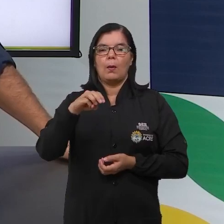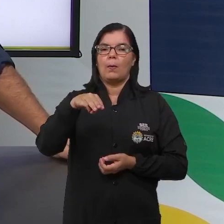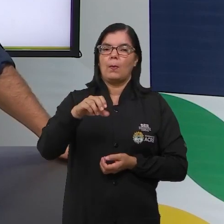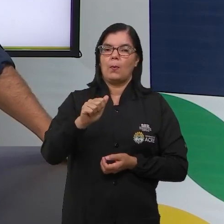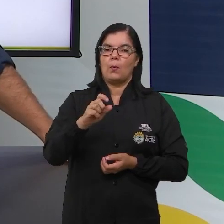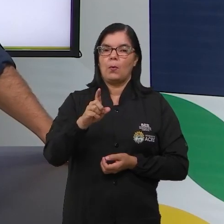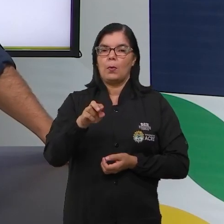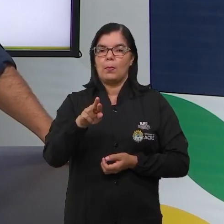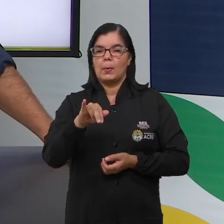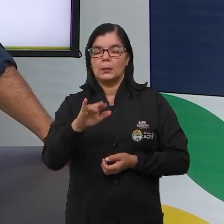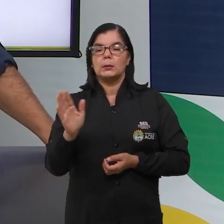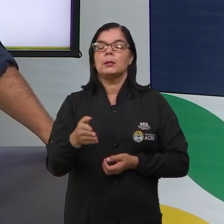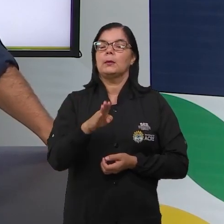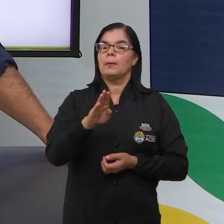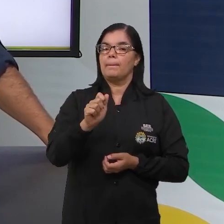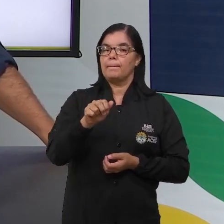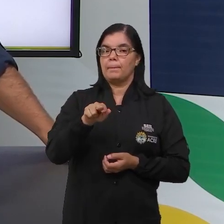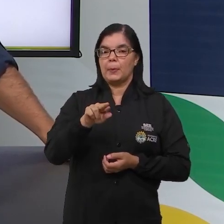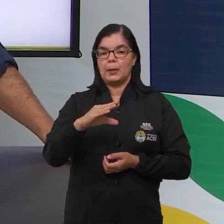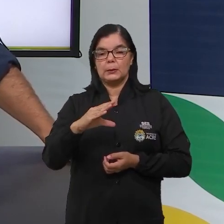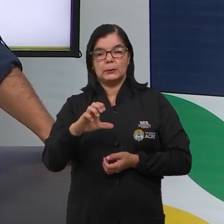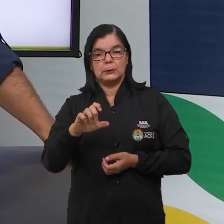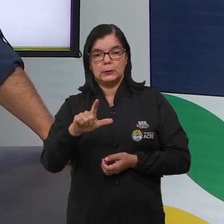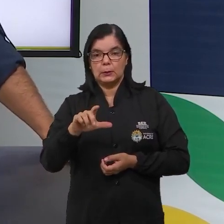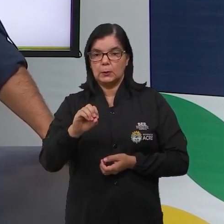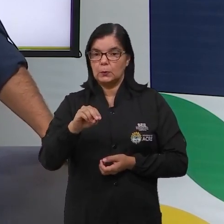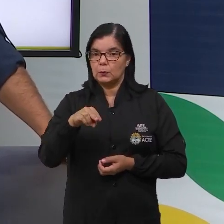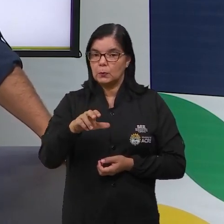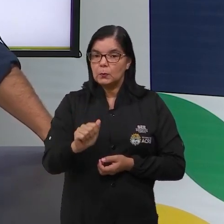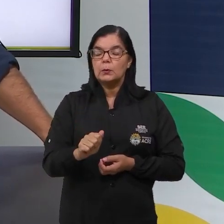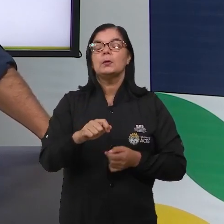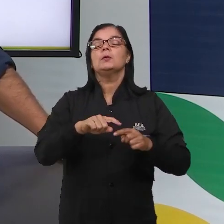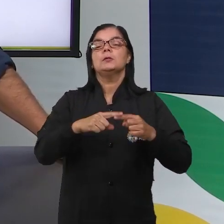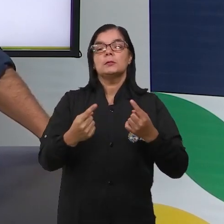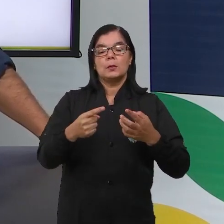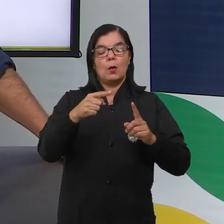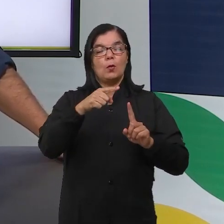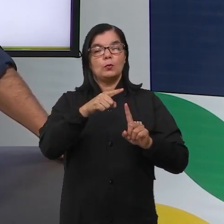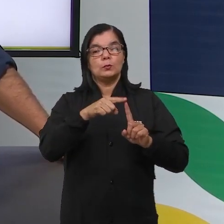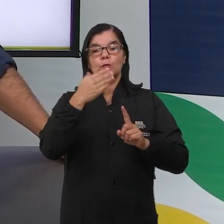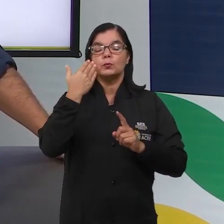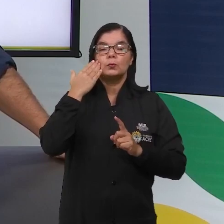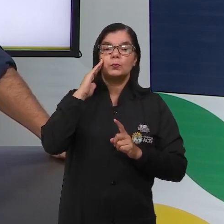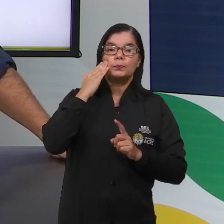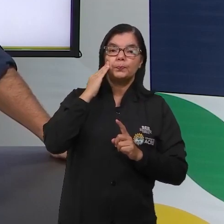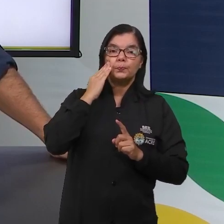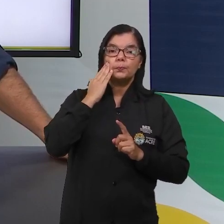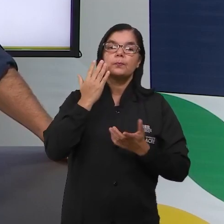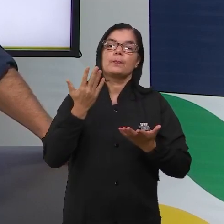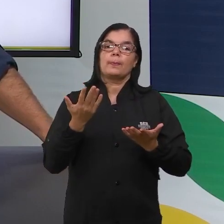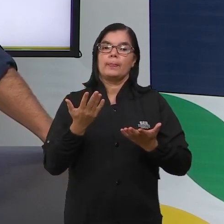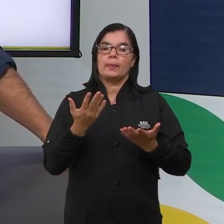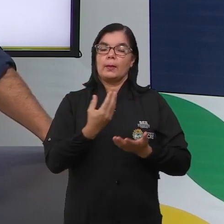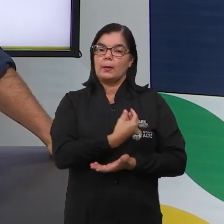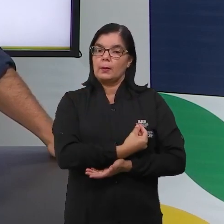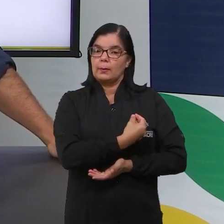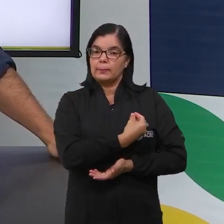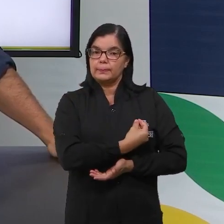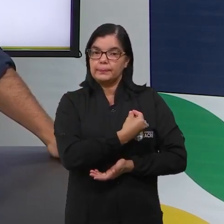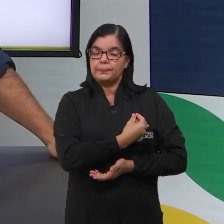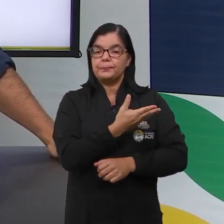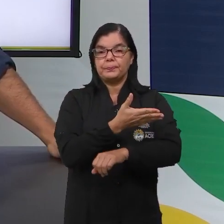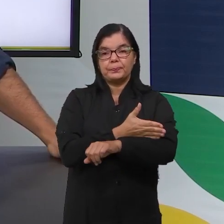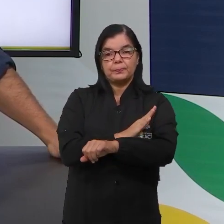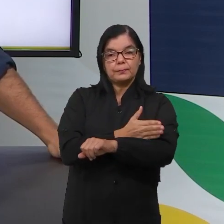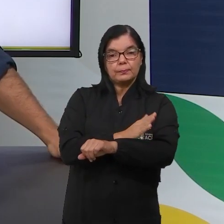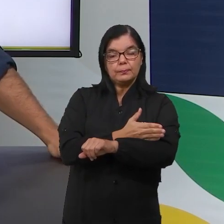gosto do Barcelona também. Enfim, prefiro o Real Madrid. Mas, enfim, são esses tipos de entendimento em que a vivência, a